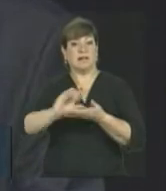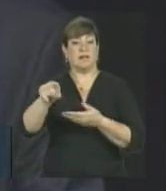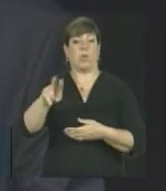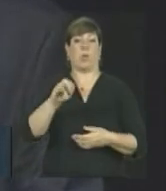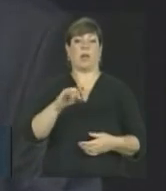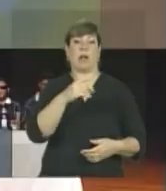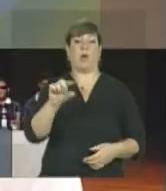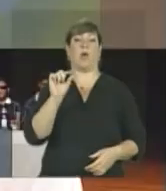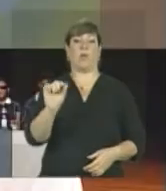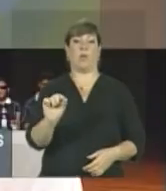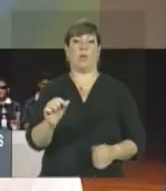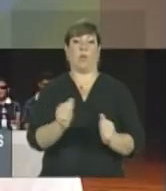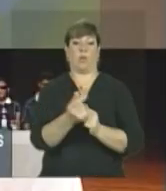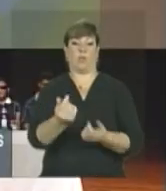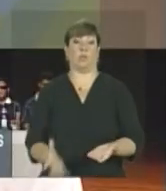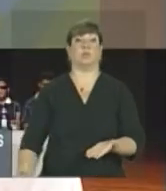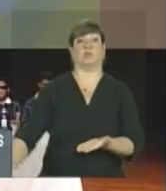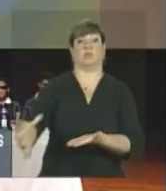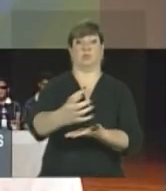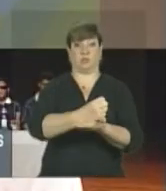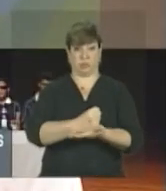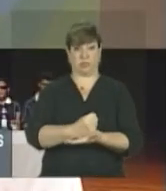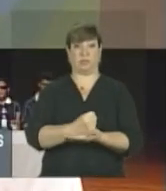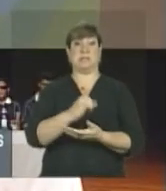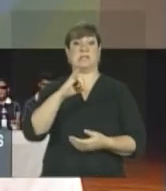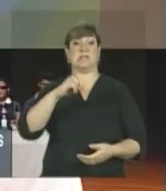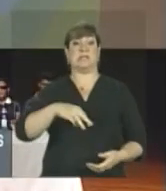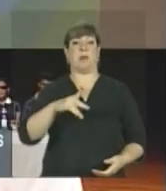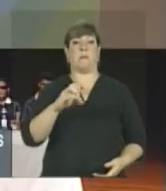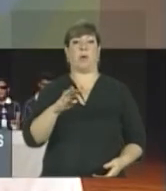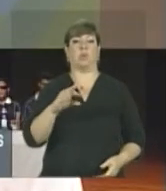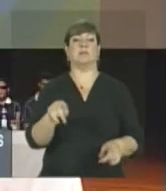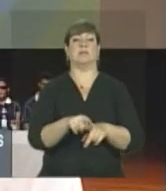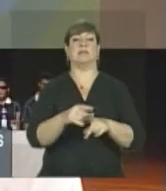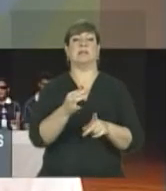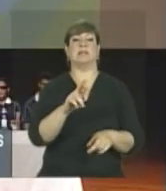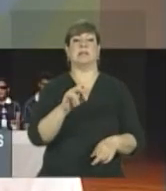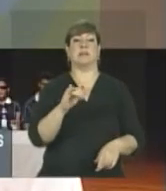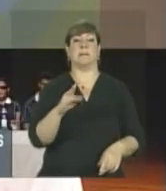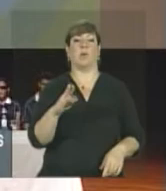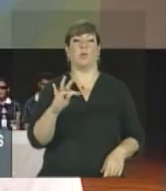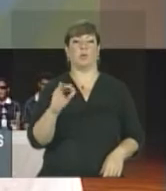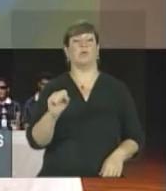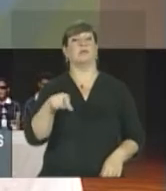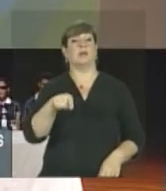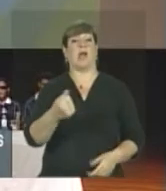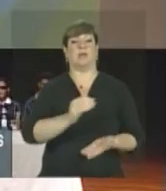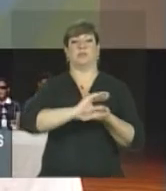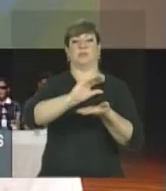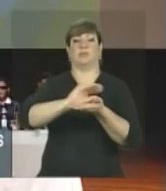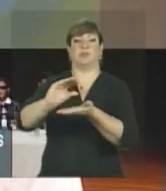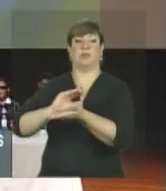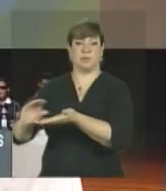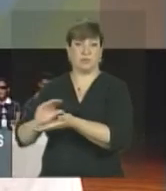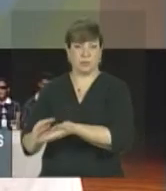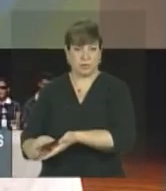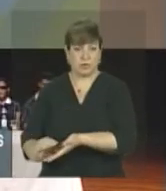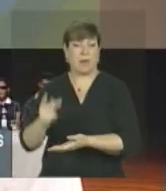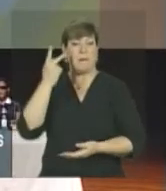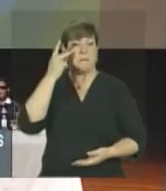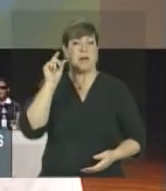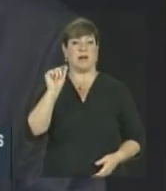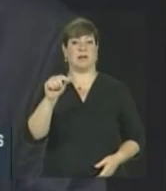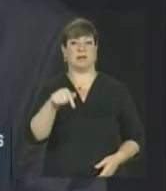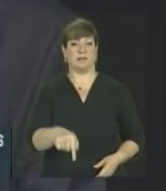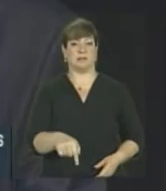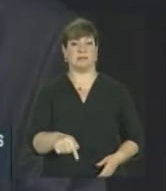via a arrecadação de impostos e de tributos e que são repassados para